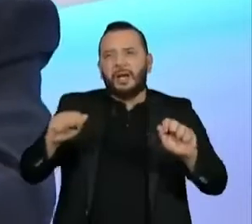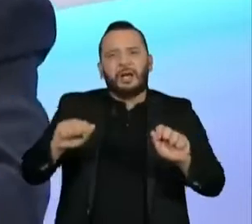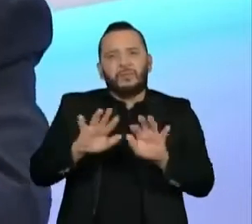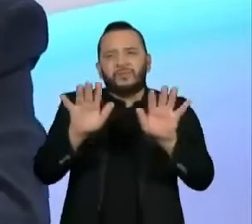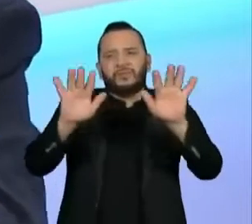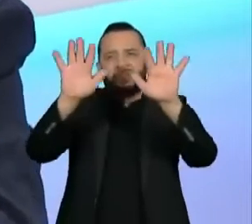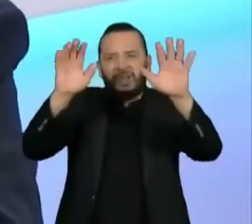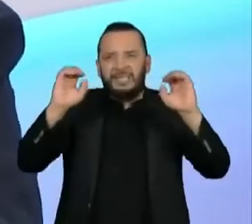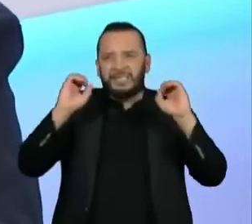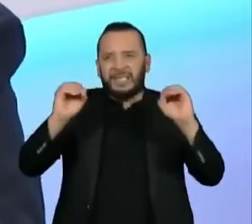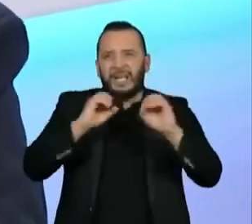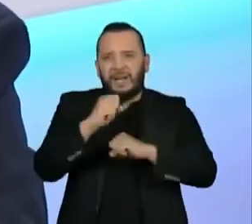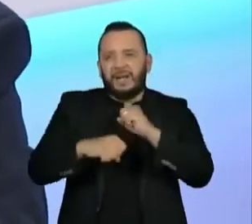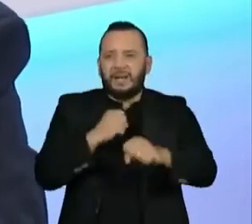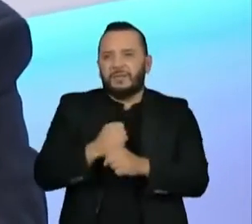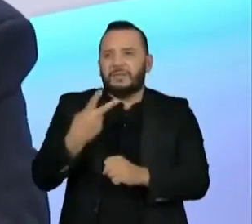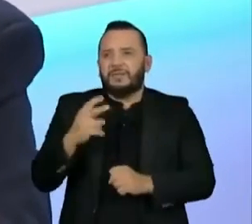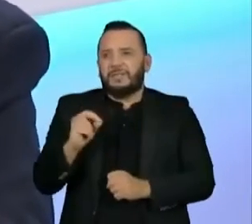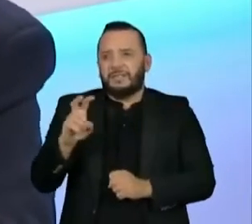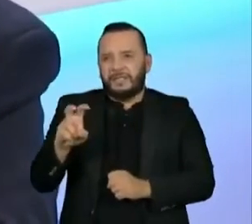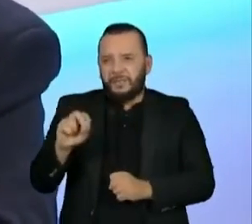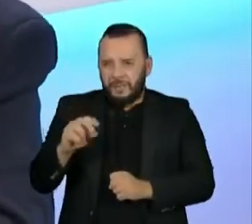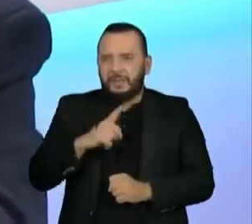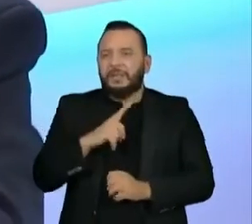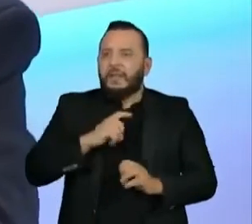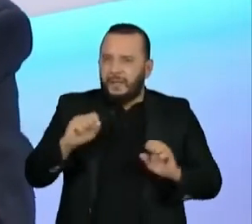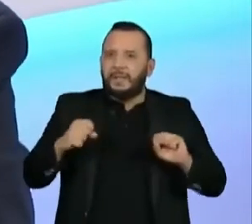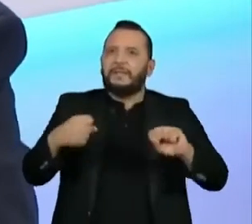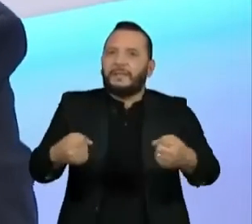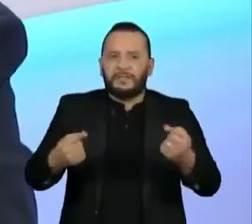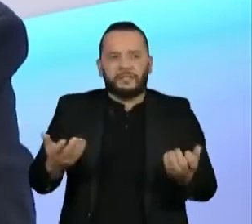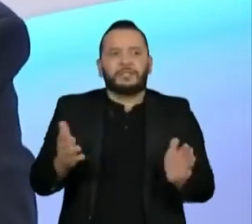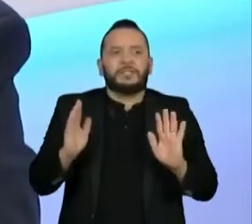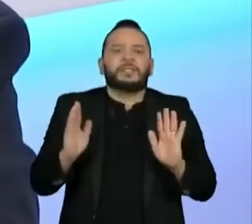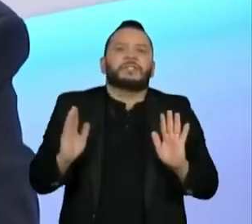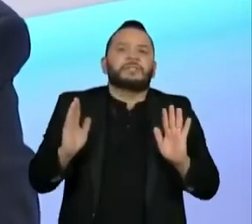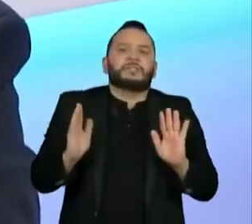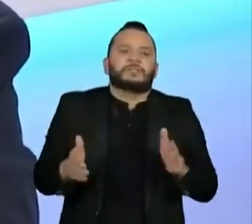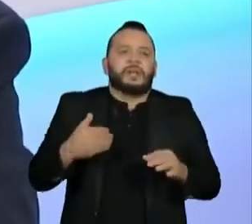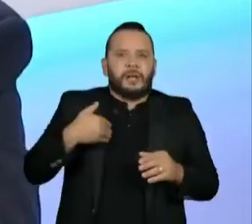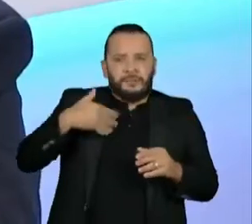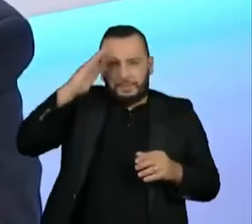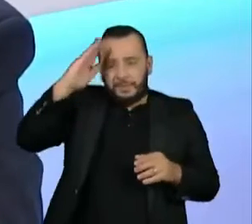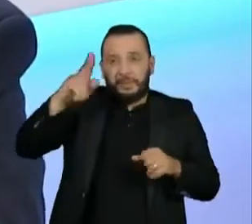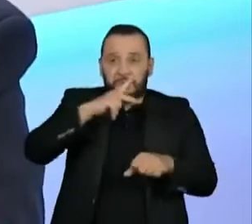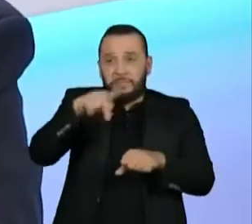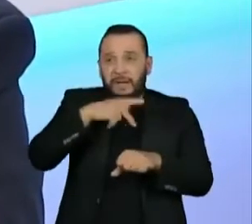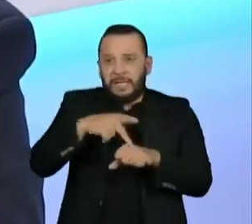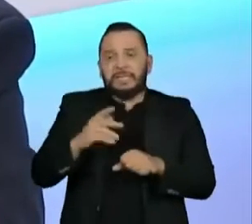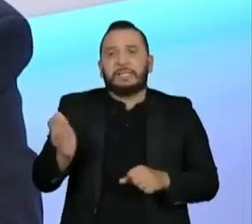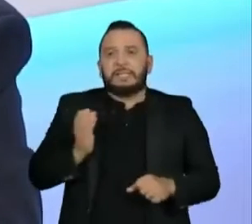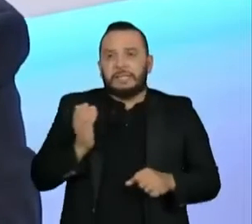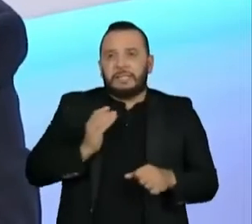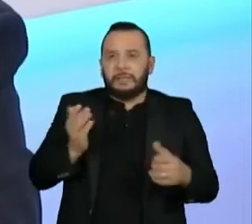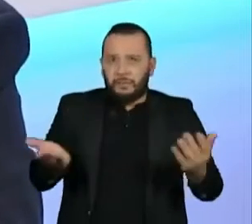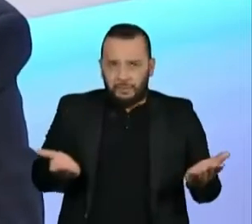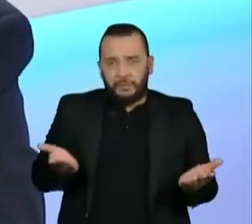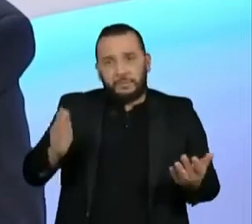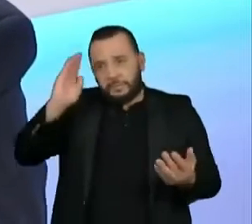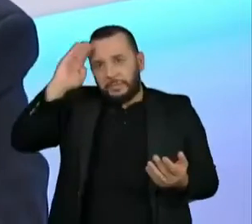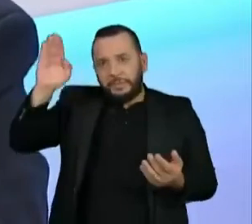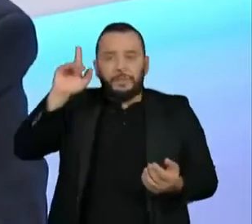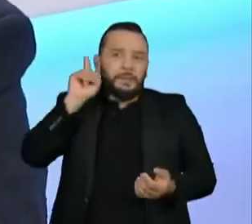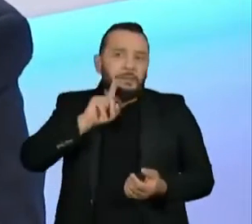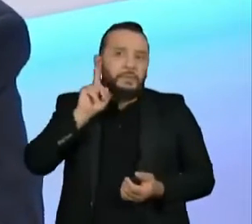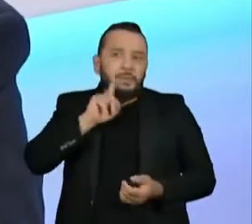zerar as emissões em 2050, que vem sendo defendida principalmente pelos países desenvolvidos, puxados pelos